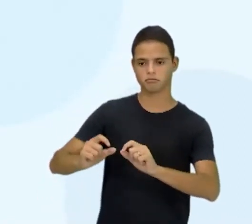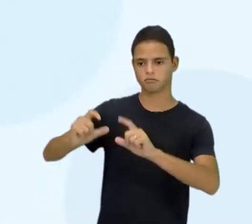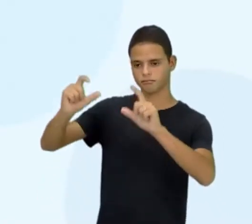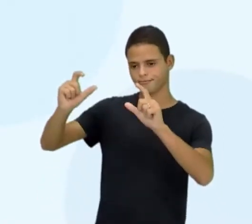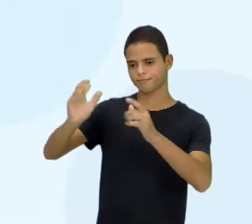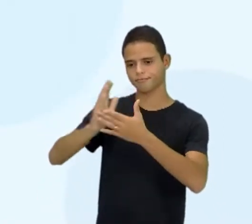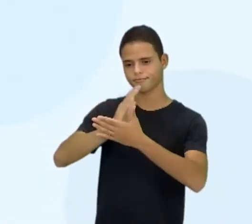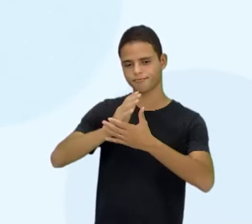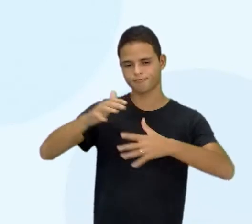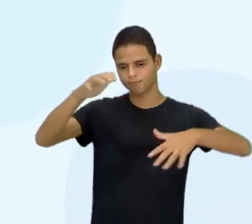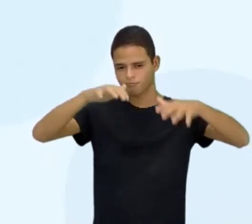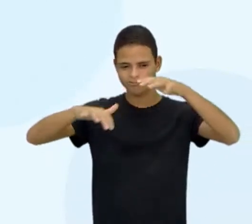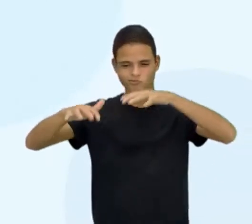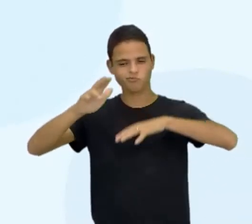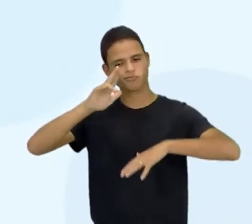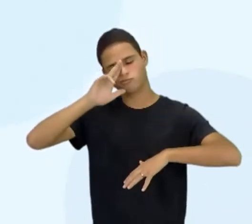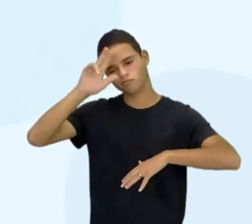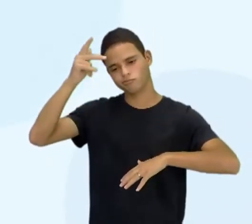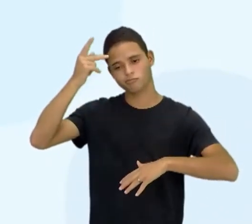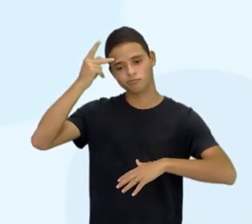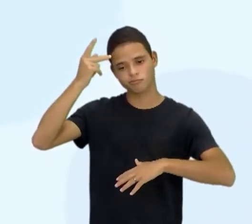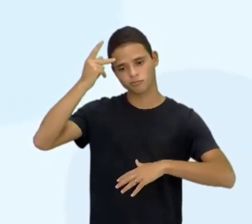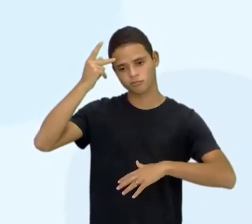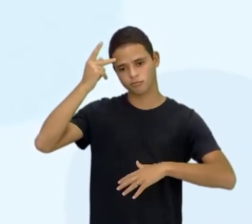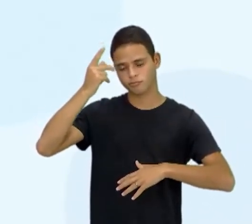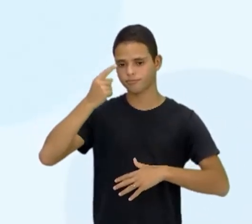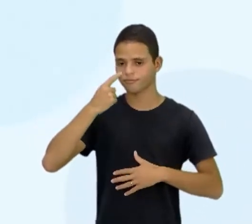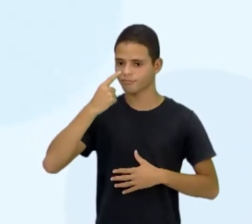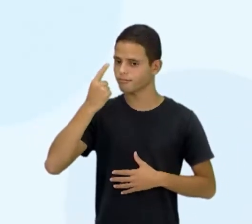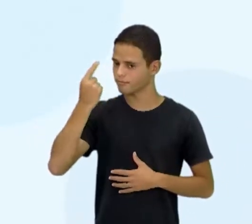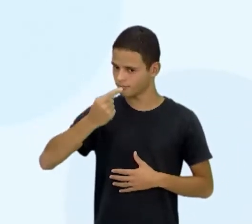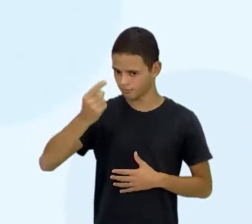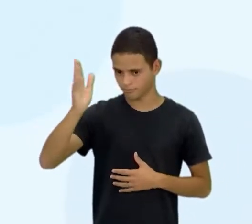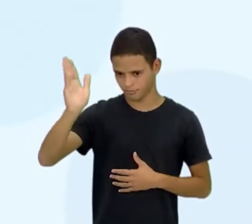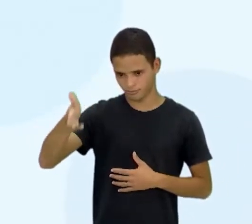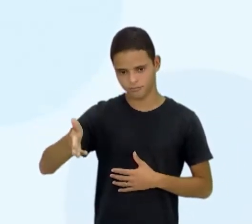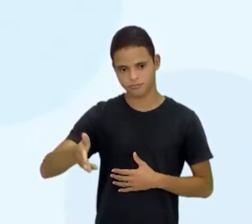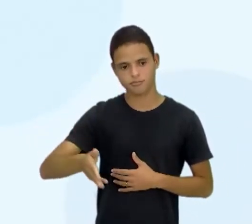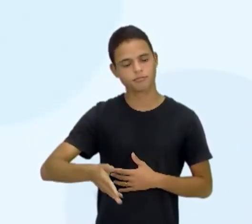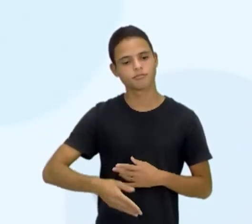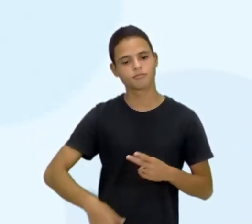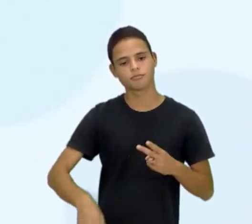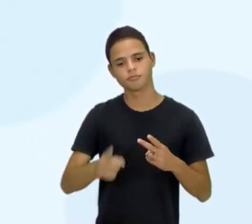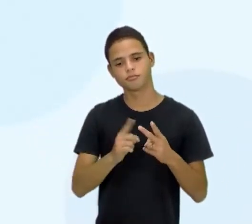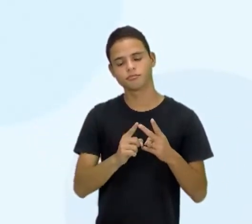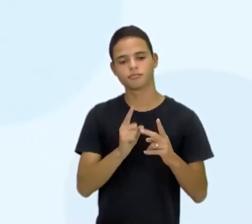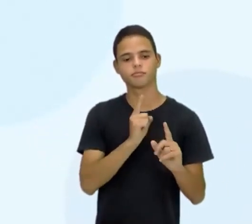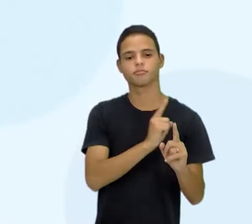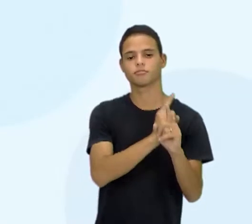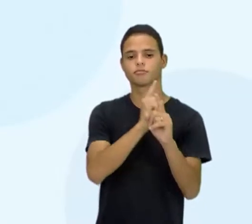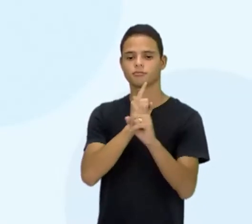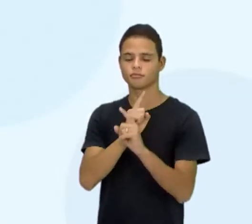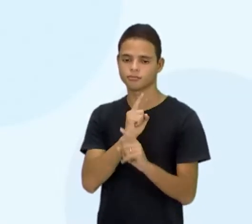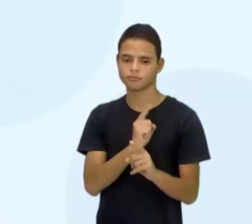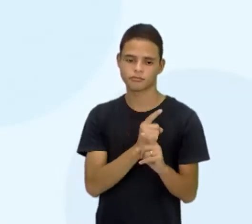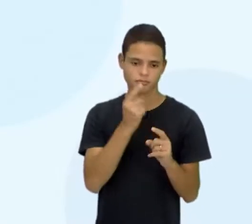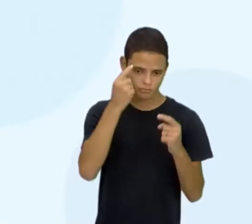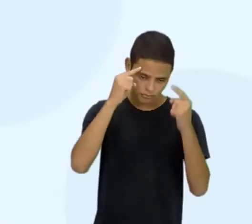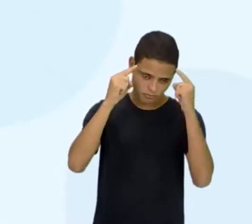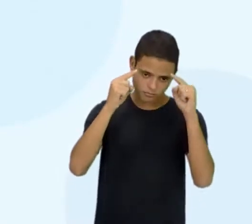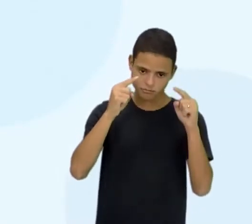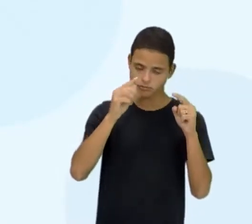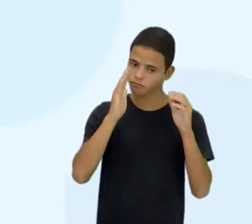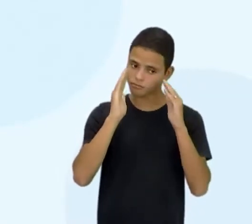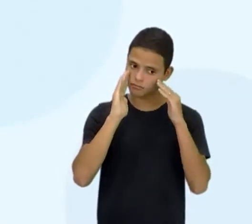climáticos extremos em São Paulo, parte 1, que nós lemos na aula anterior. Nós iremos identificar a ideia central